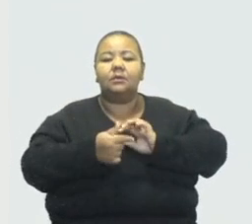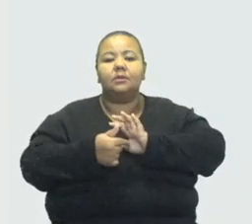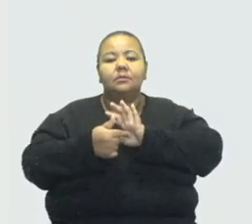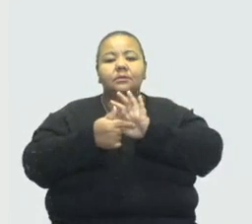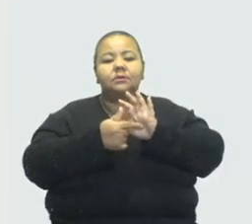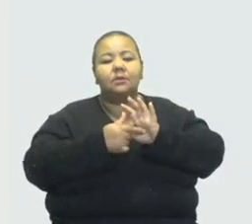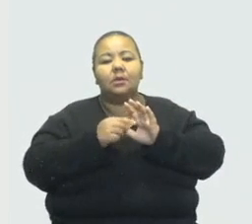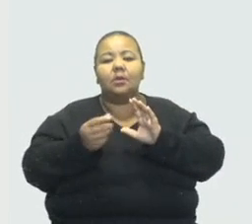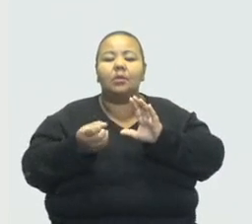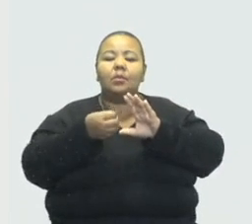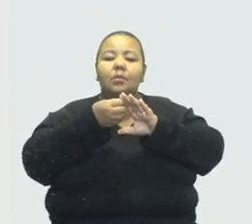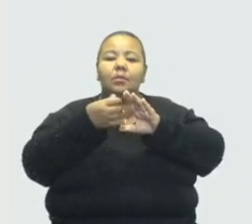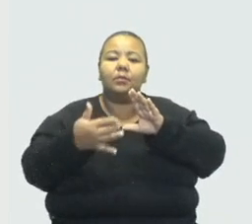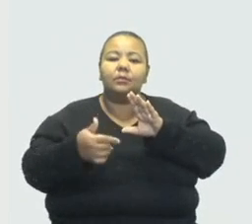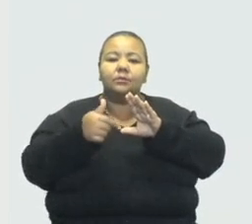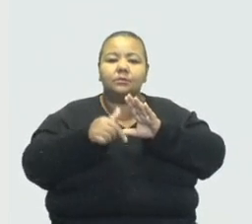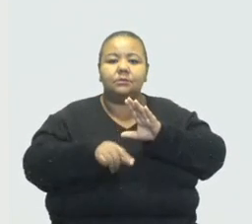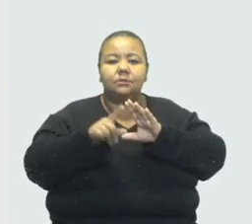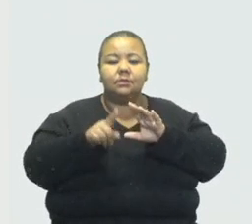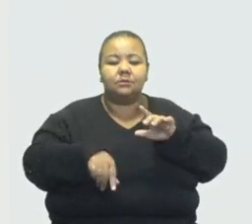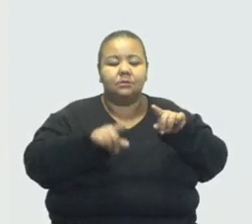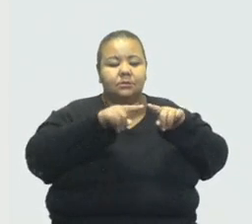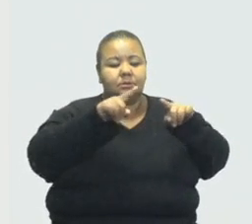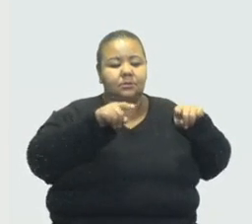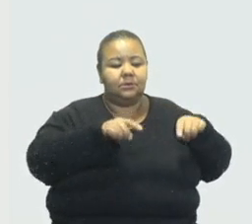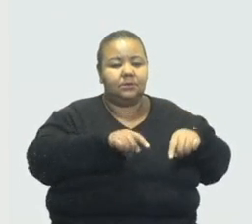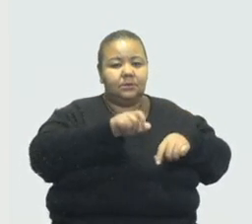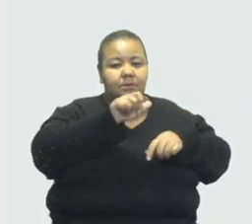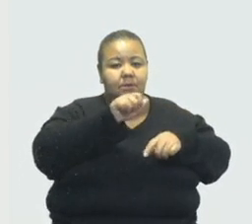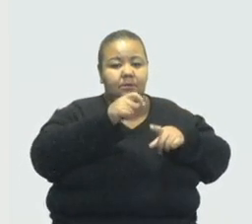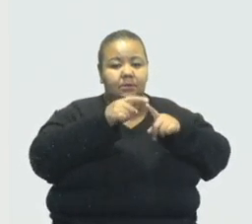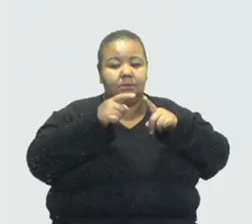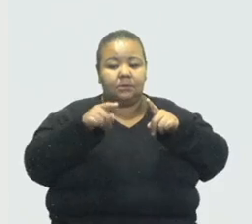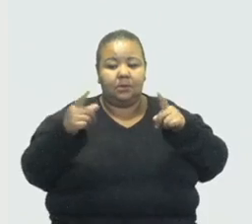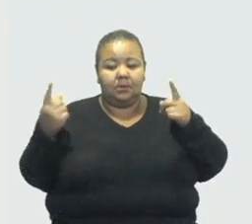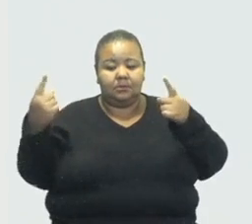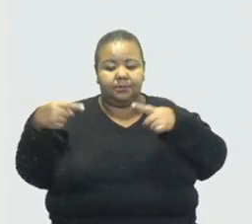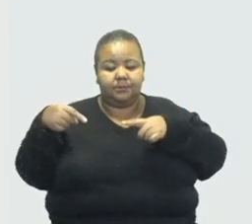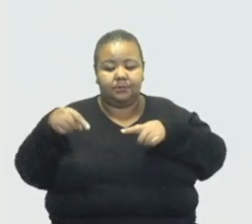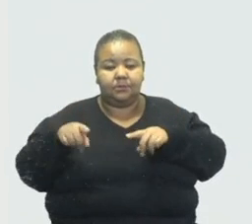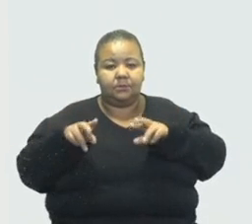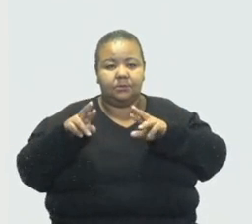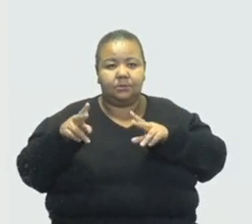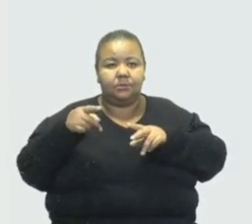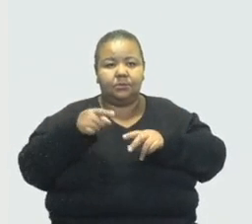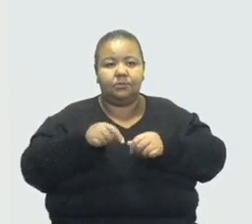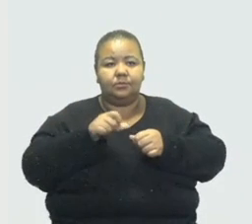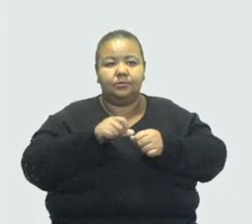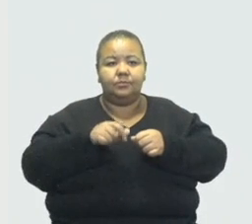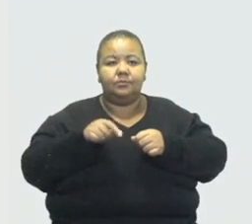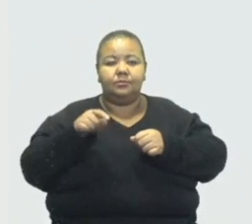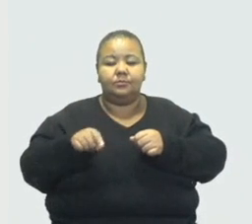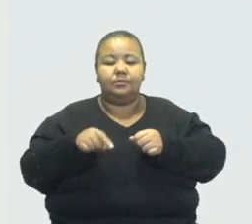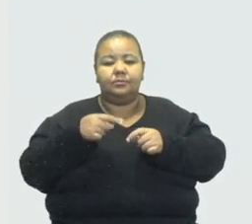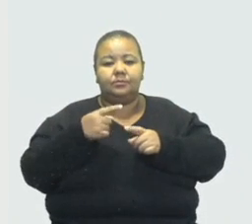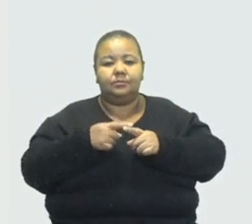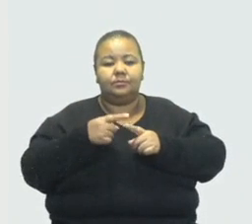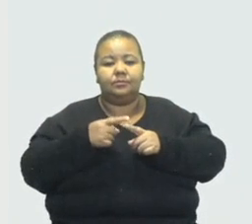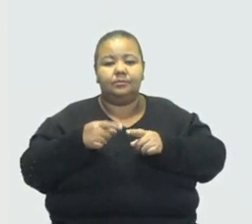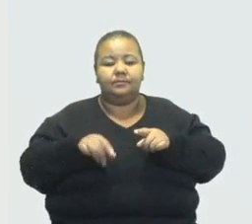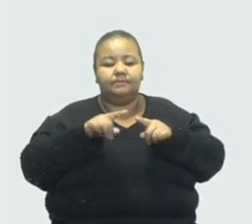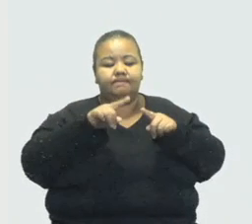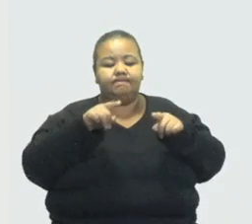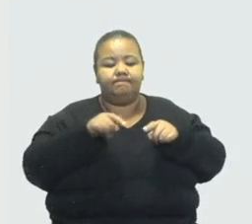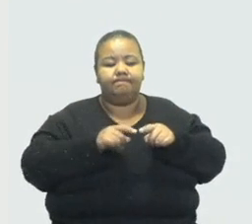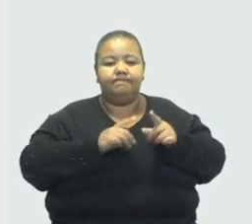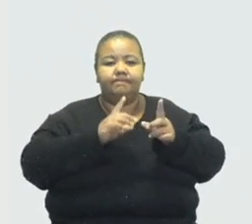seguinte situação. A matriz A vezes a sua inversa é a mesma coisa que eu fizer a inversa vezes a matriz,